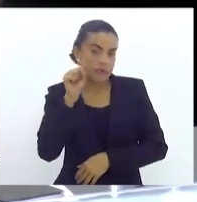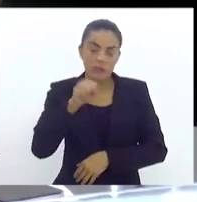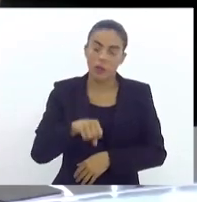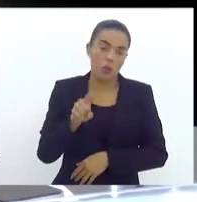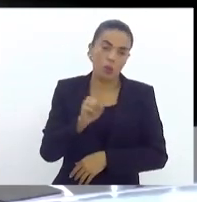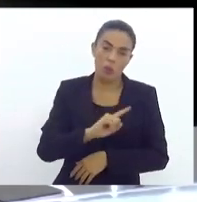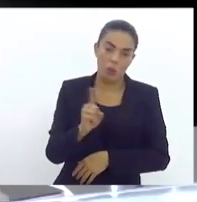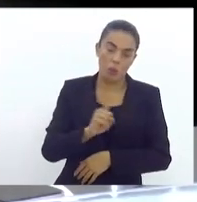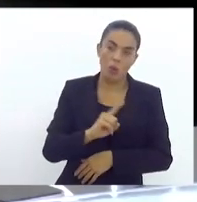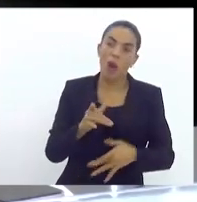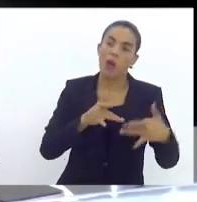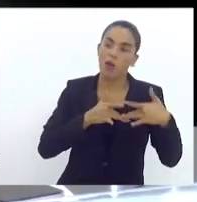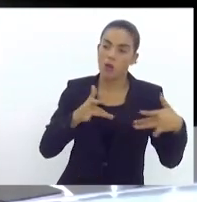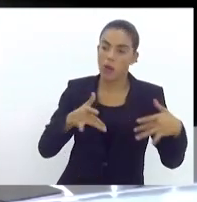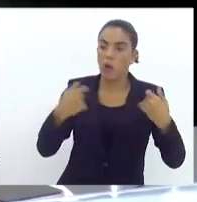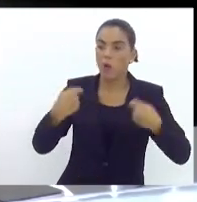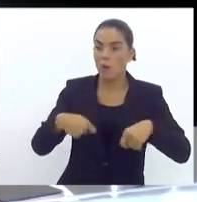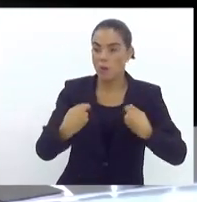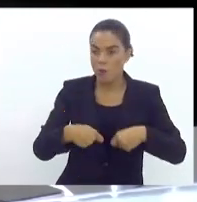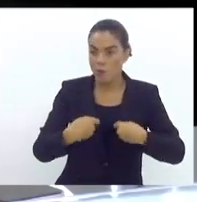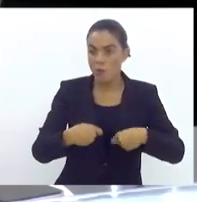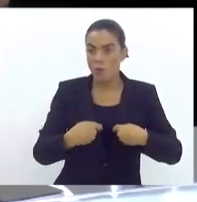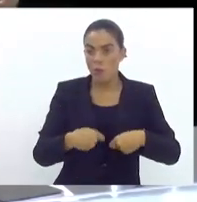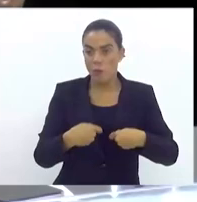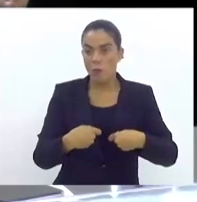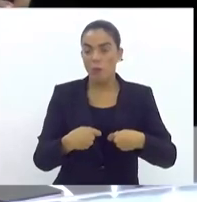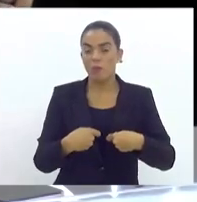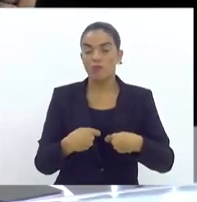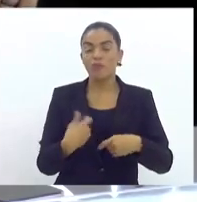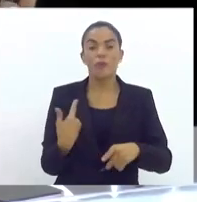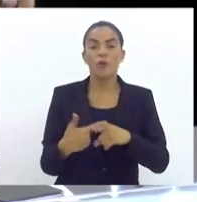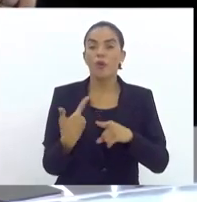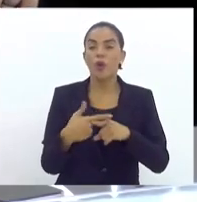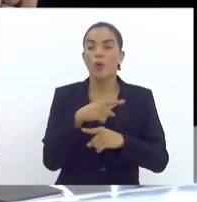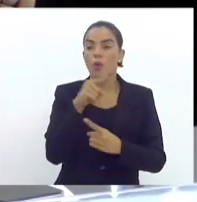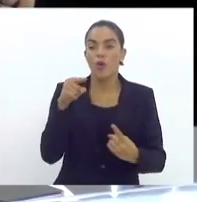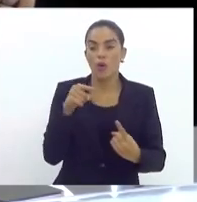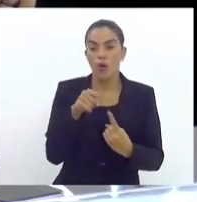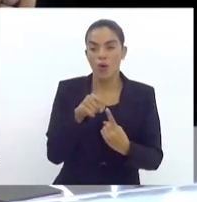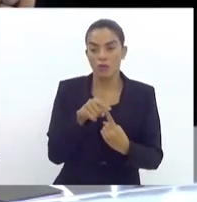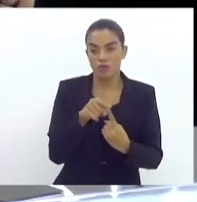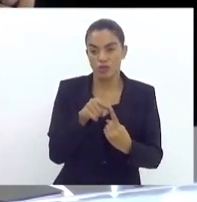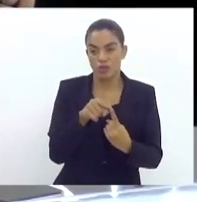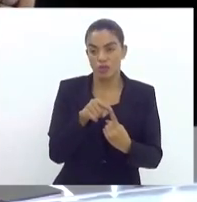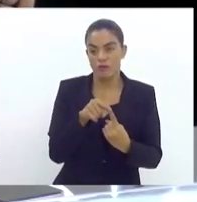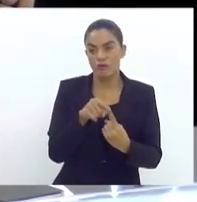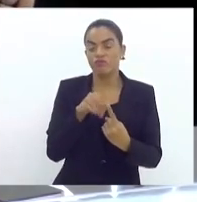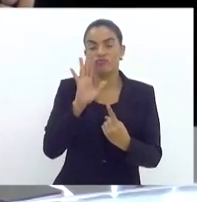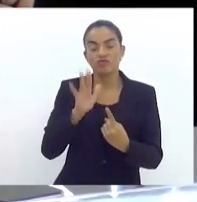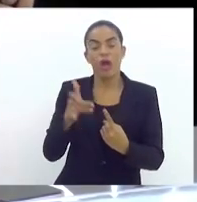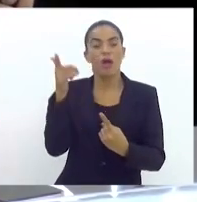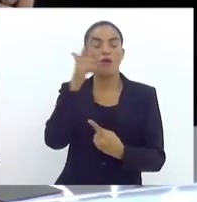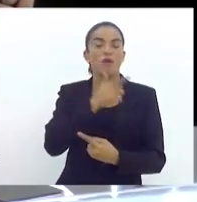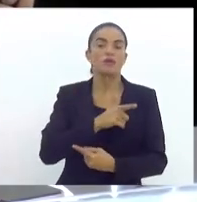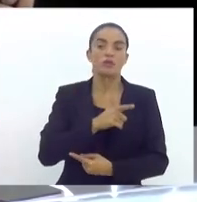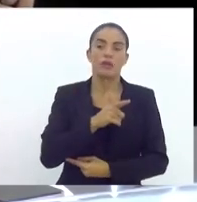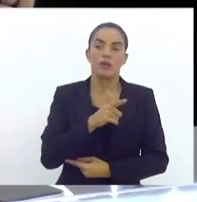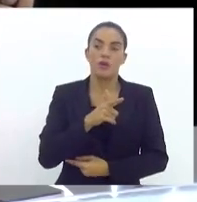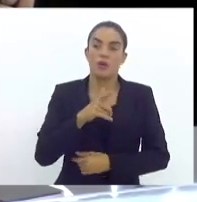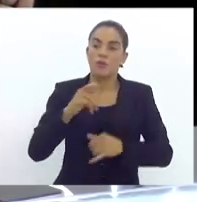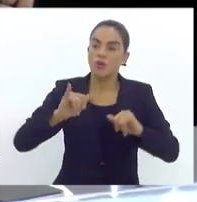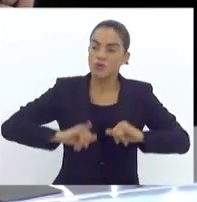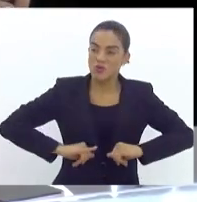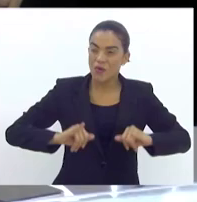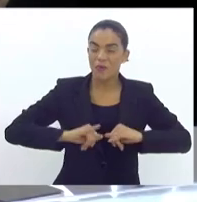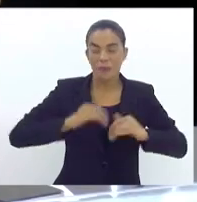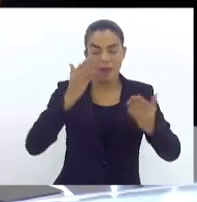solidariedade ela é necessária porque o objetivo certamente foi alcançado que é o sofrimento